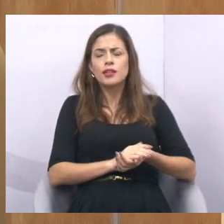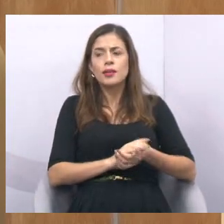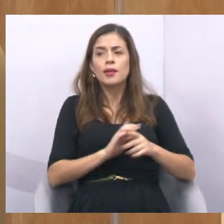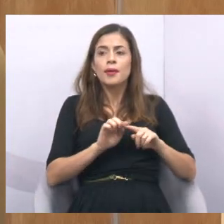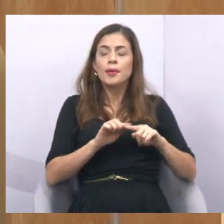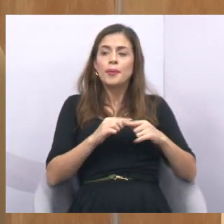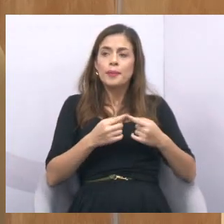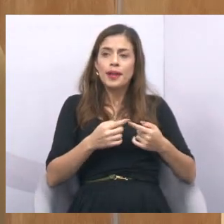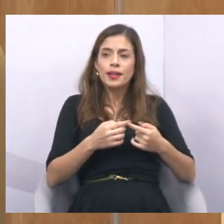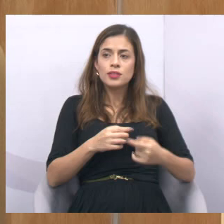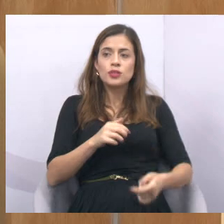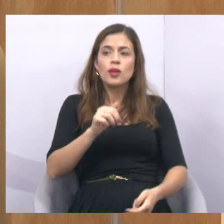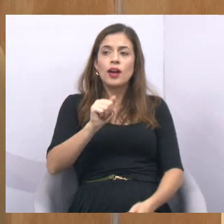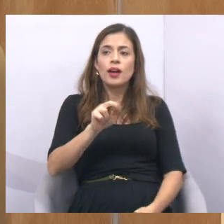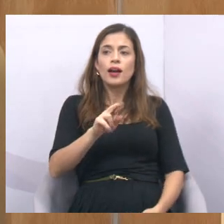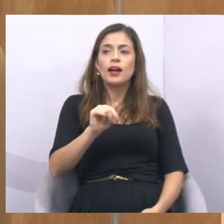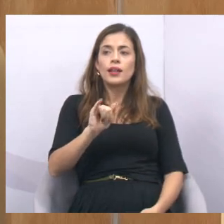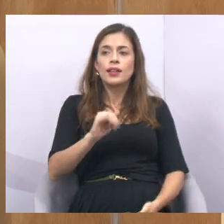fosse eu.